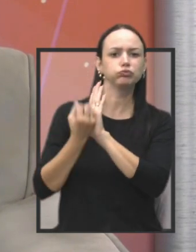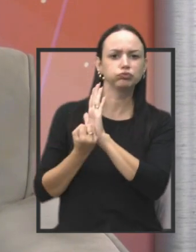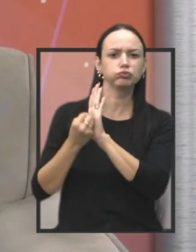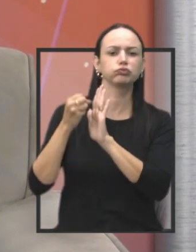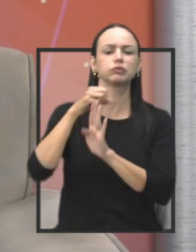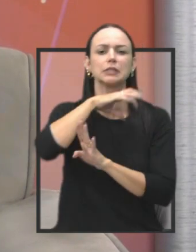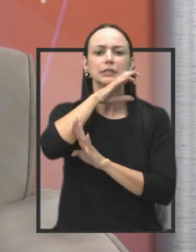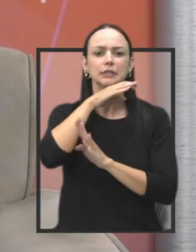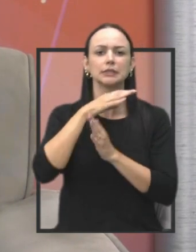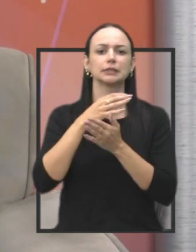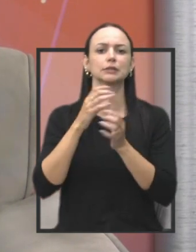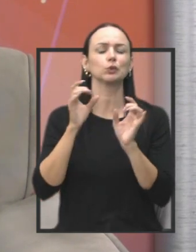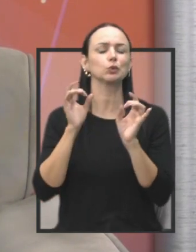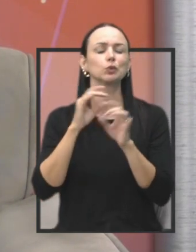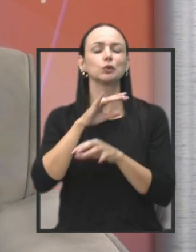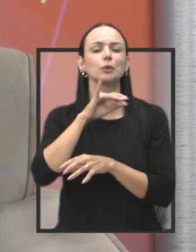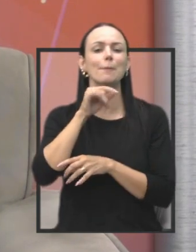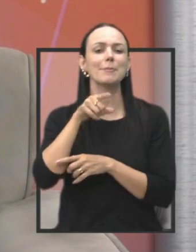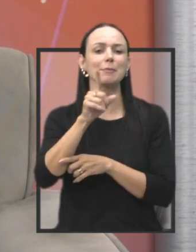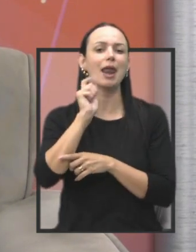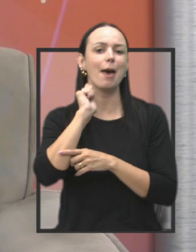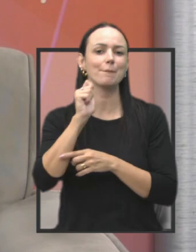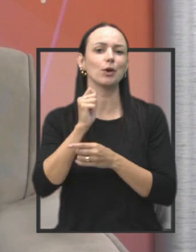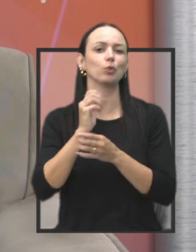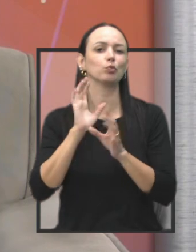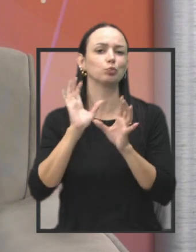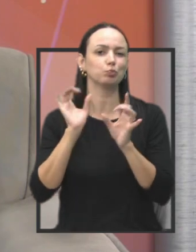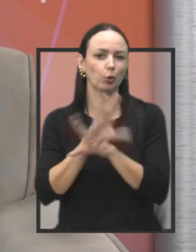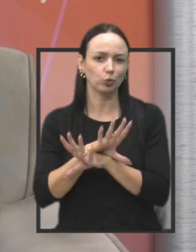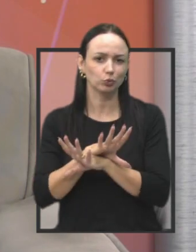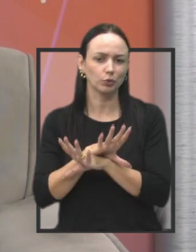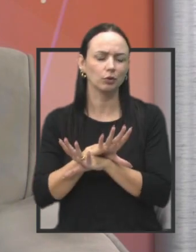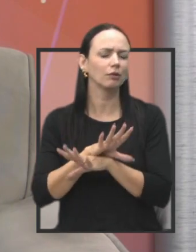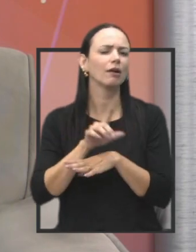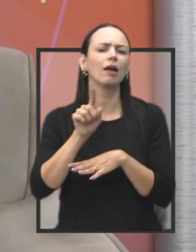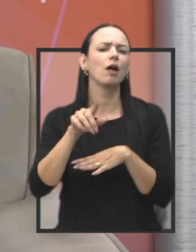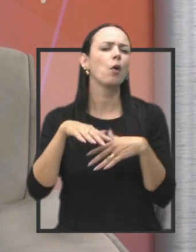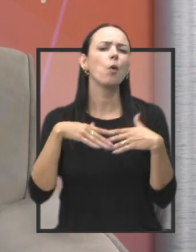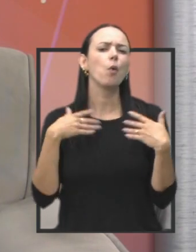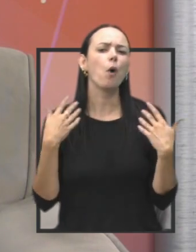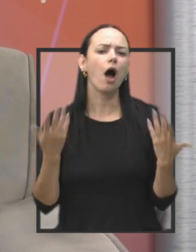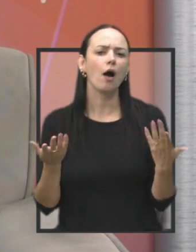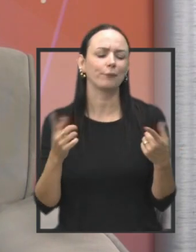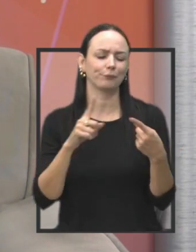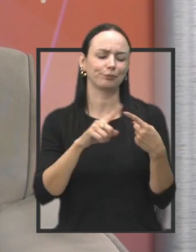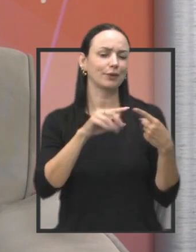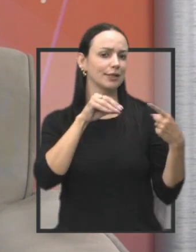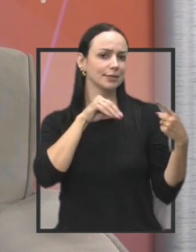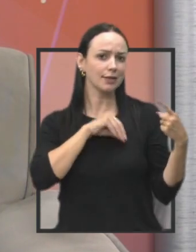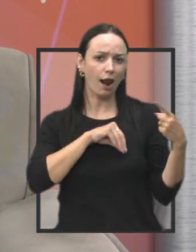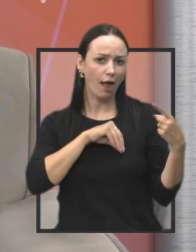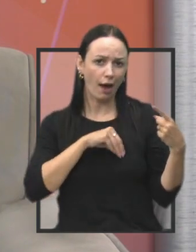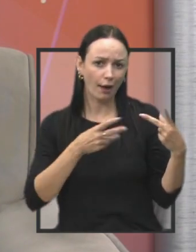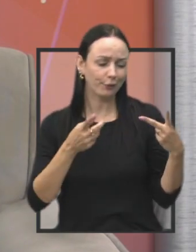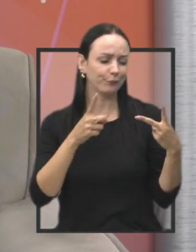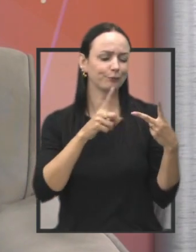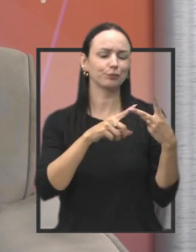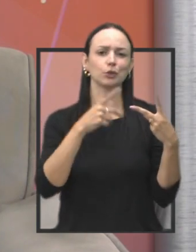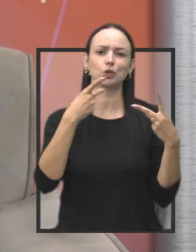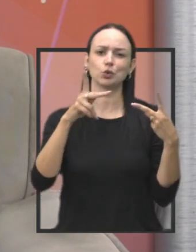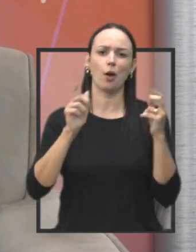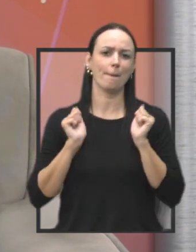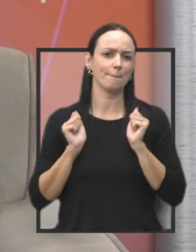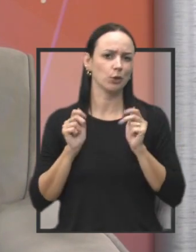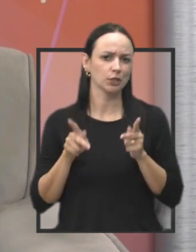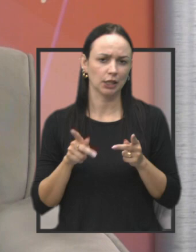de 1º de abril. Quais são essas informações? Como eu disse, a parte de salário, a parte da aposentadoria,